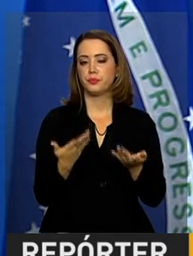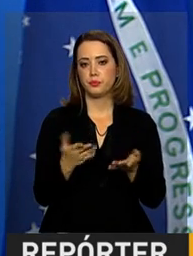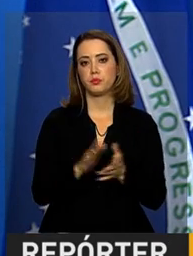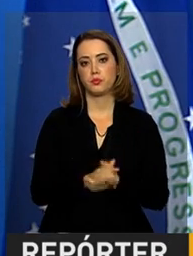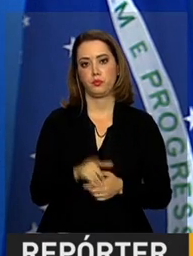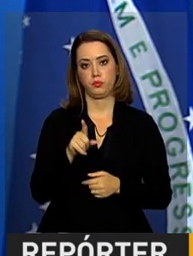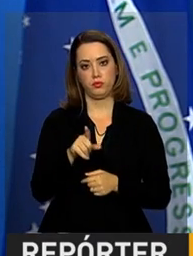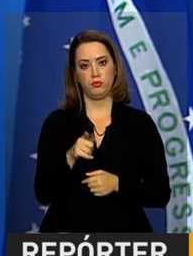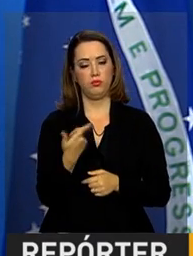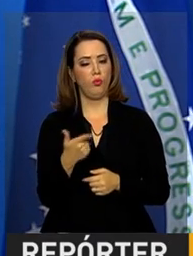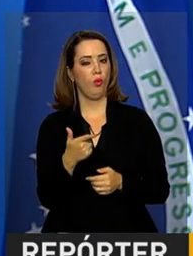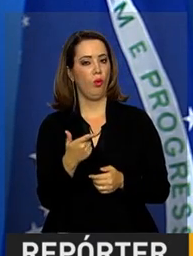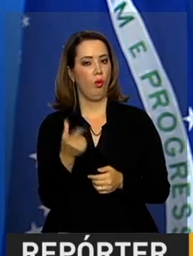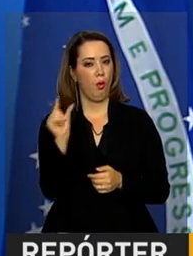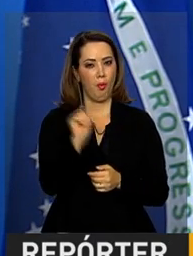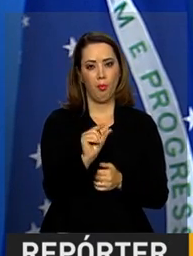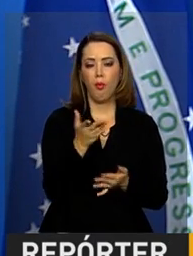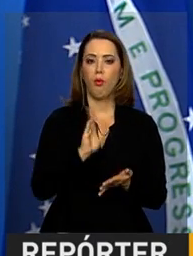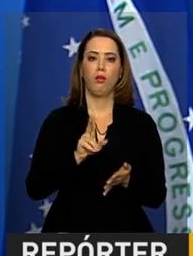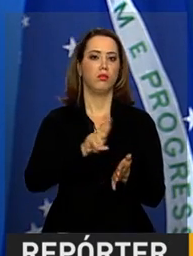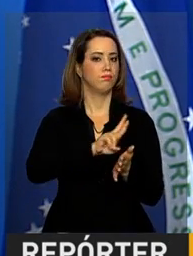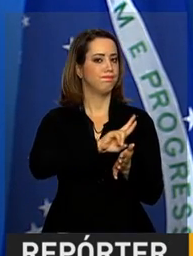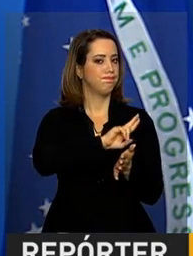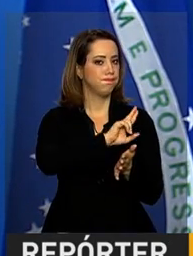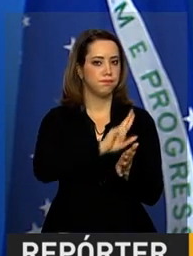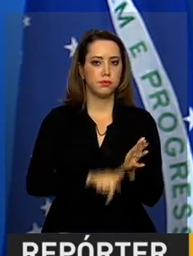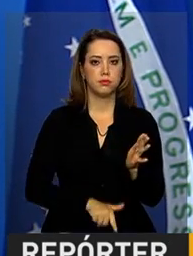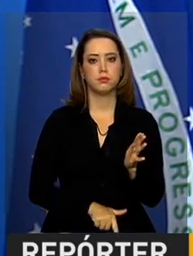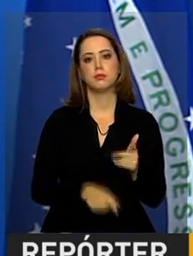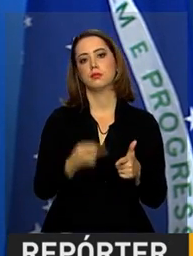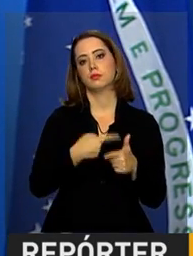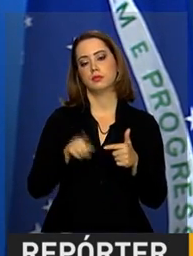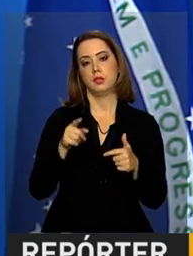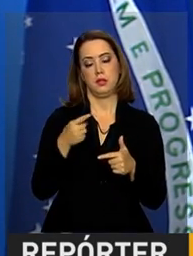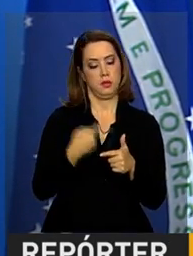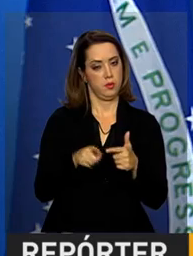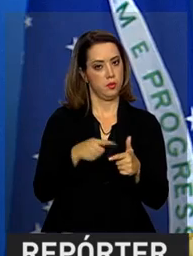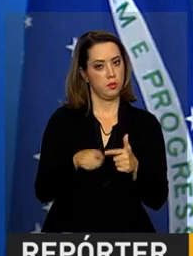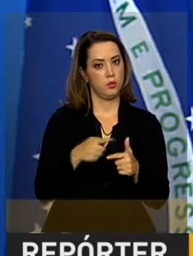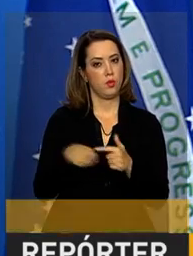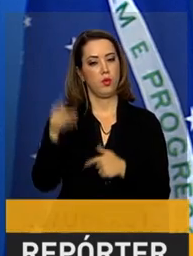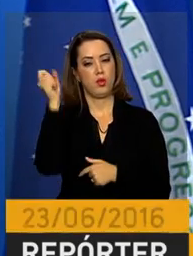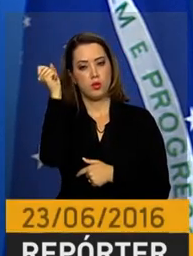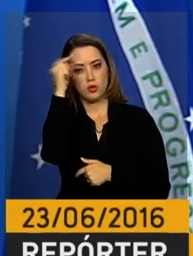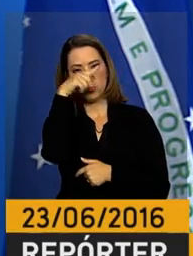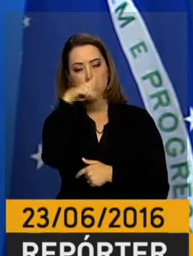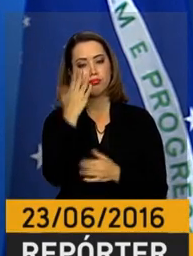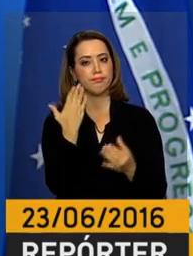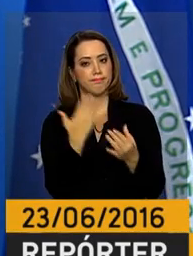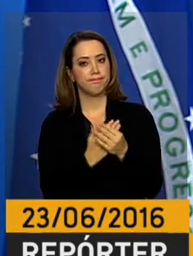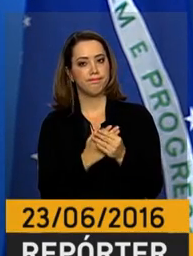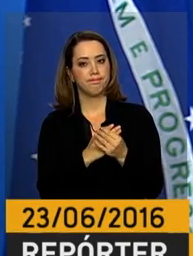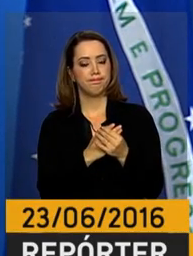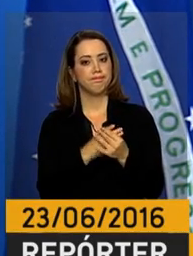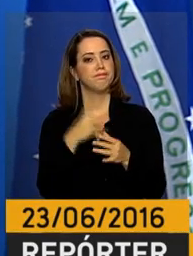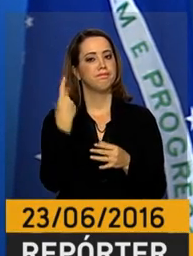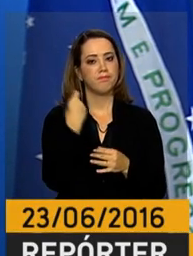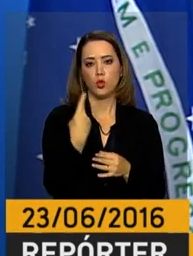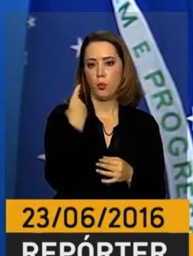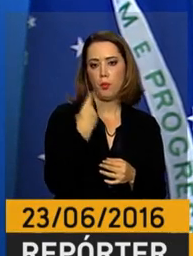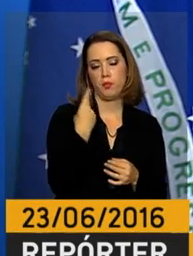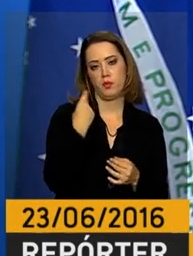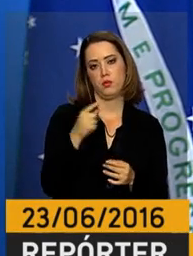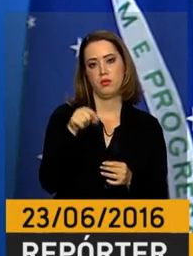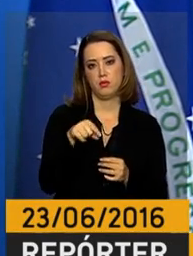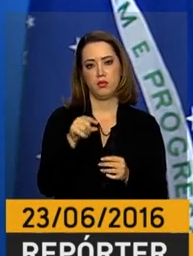poucas bem se percebe as dificuldades de acomodar num procedimento tradicional essa variada em múltipla